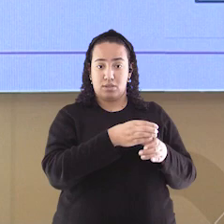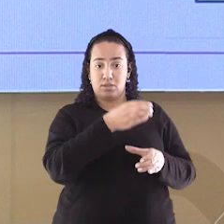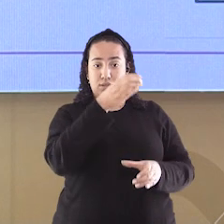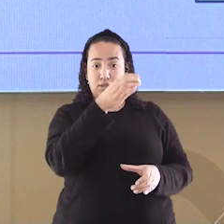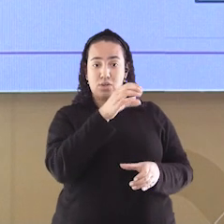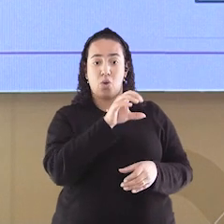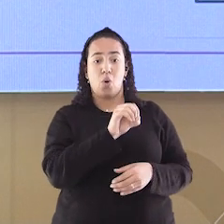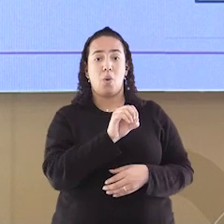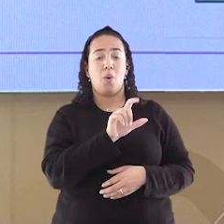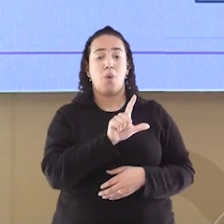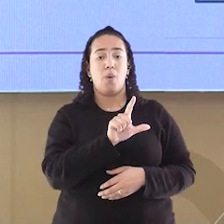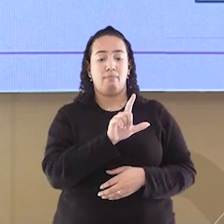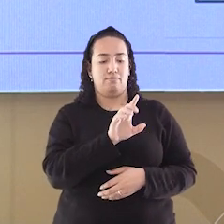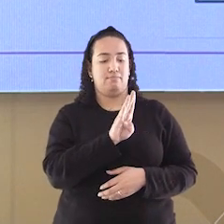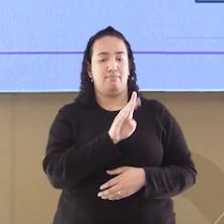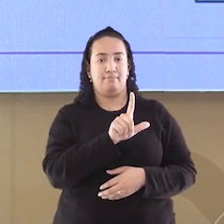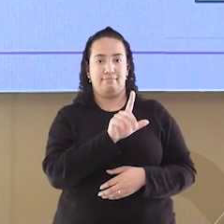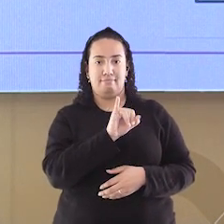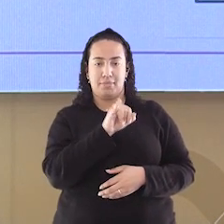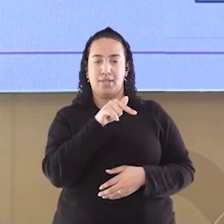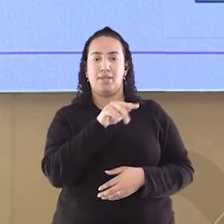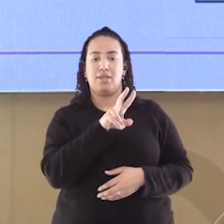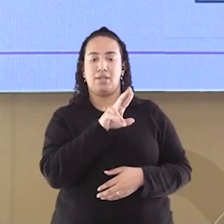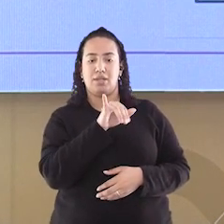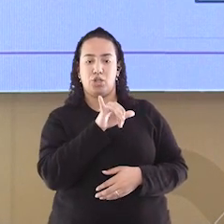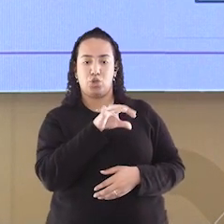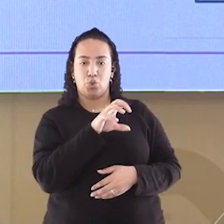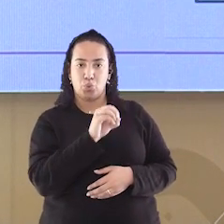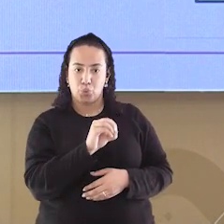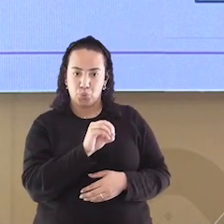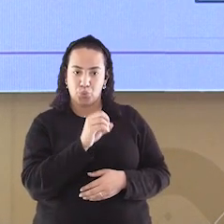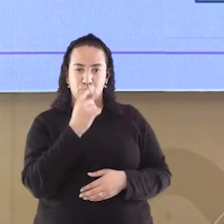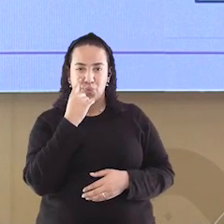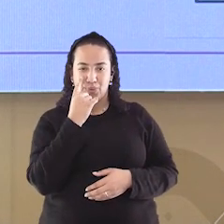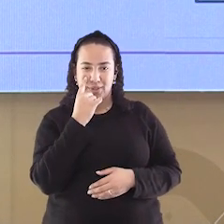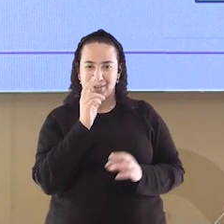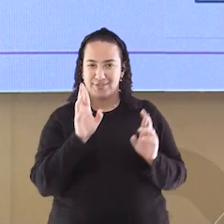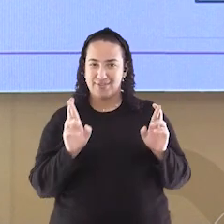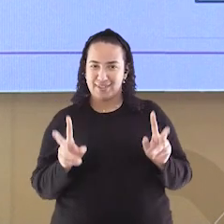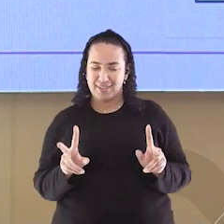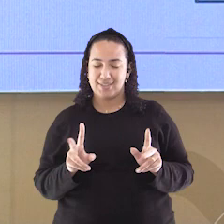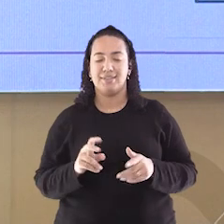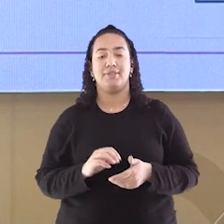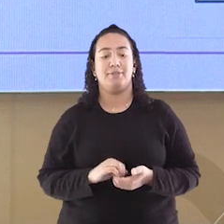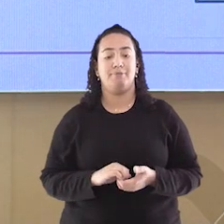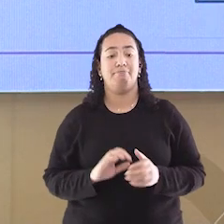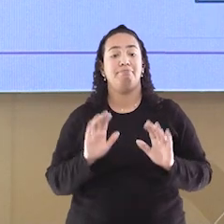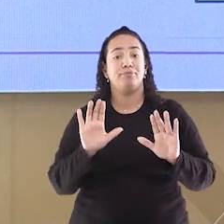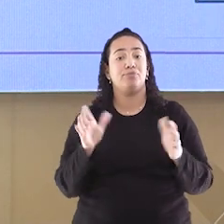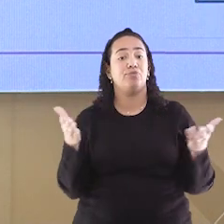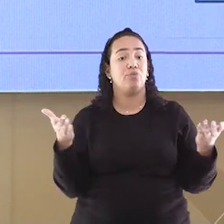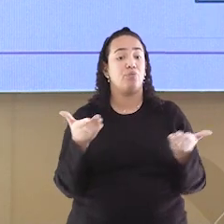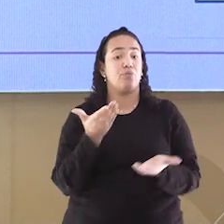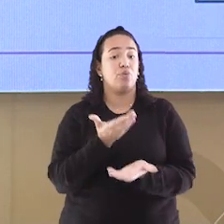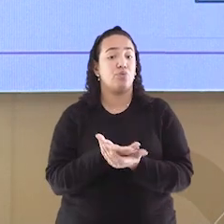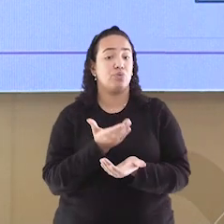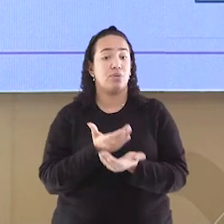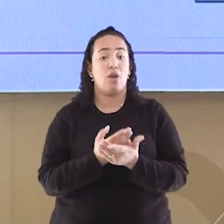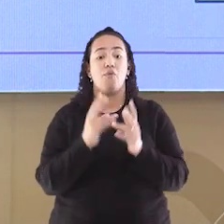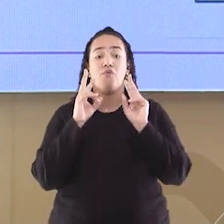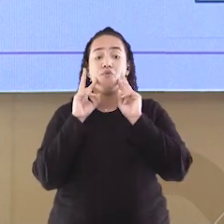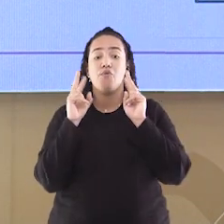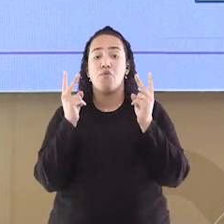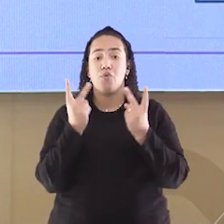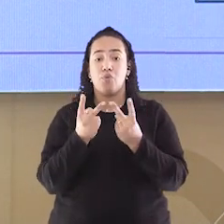chamado de cilindro oblíquo, ou seja, ele é inclinado. Mas estudaremos hoje o volume de